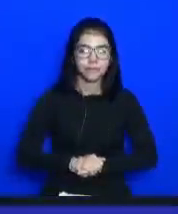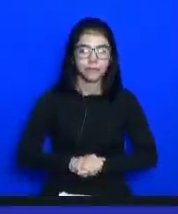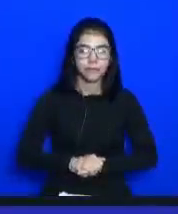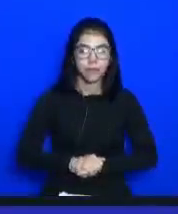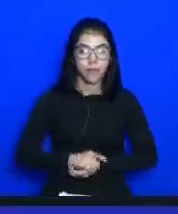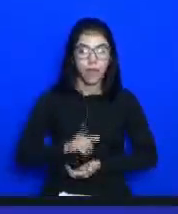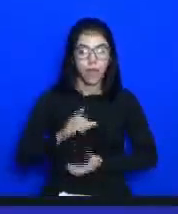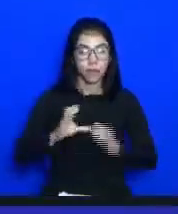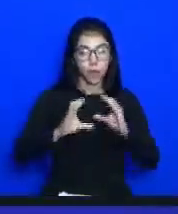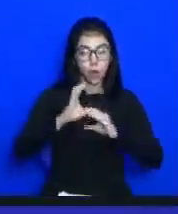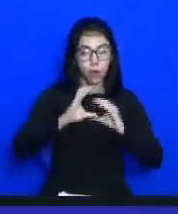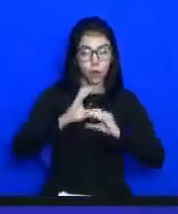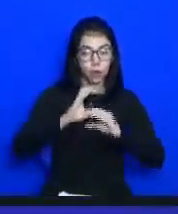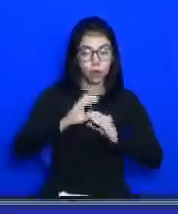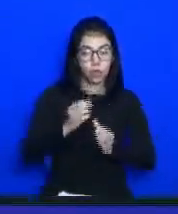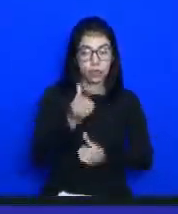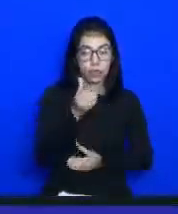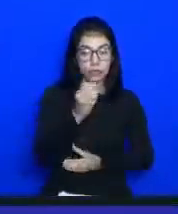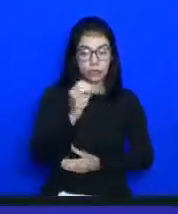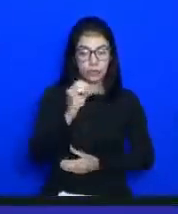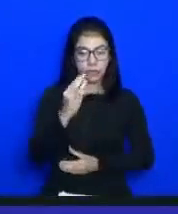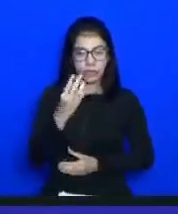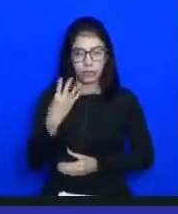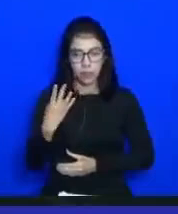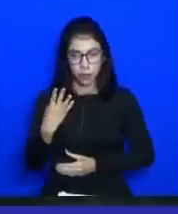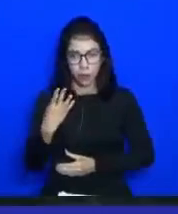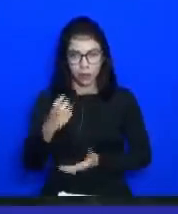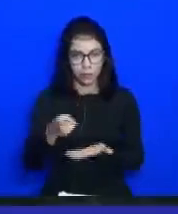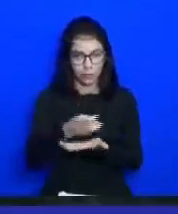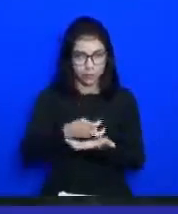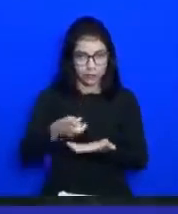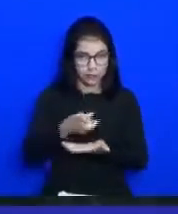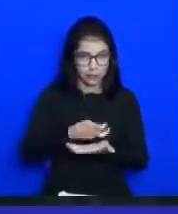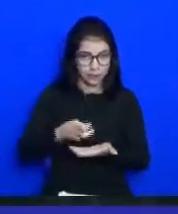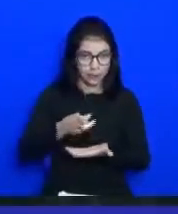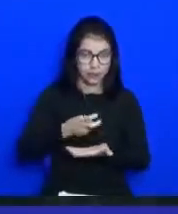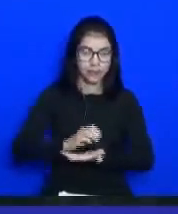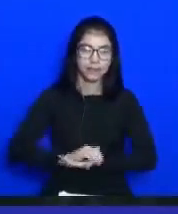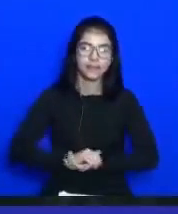Esse é o concurso 6.034 da Kina.